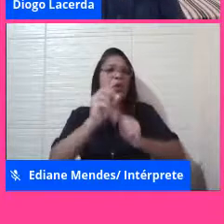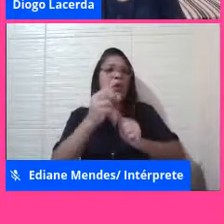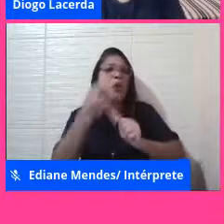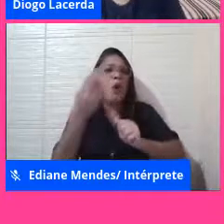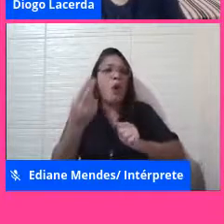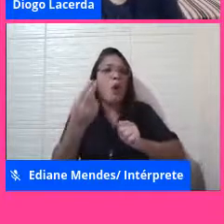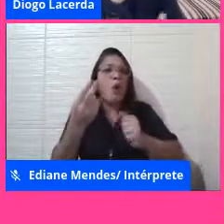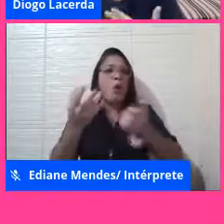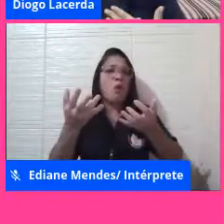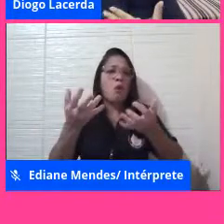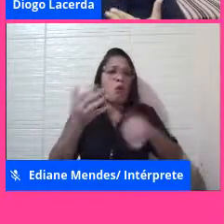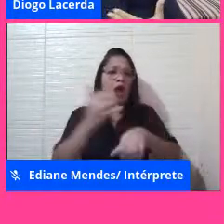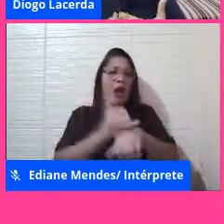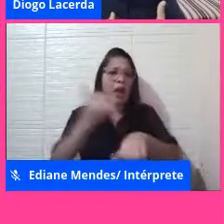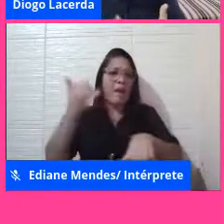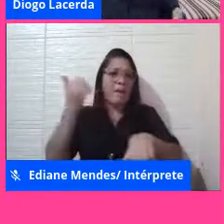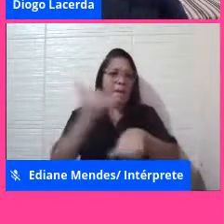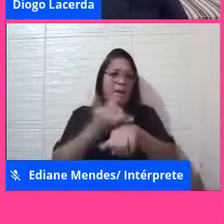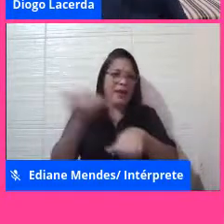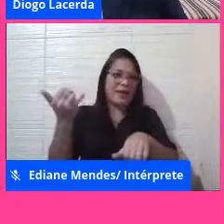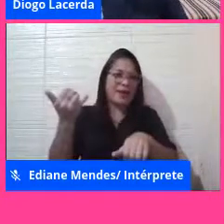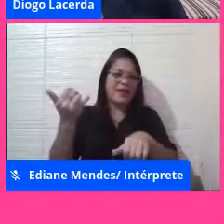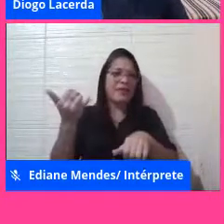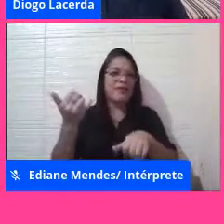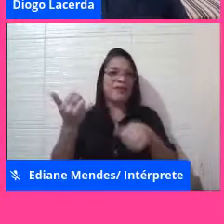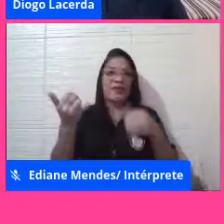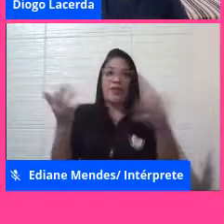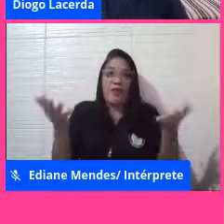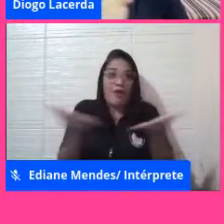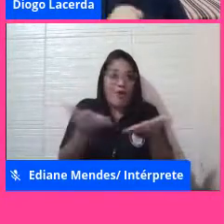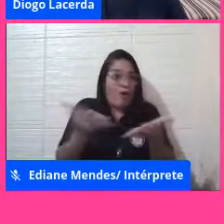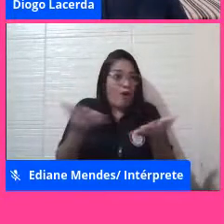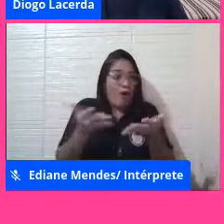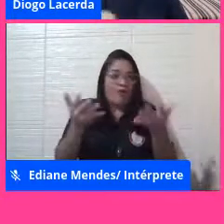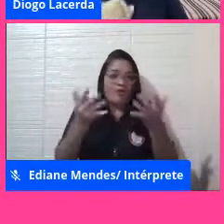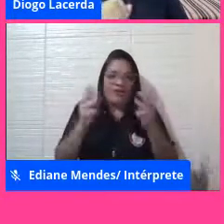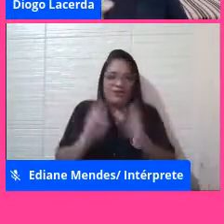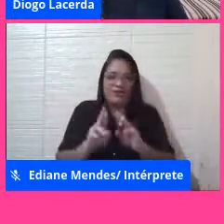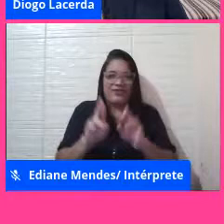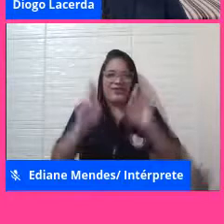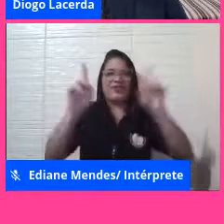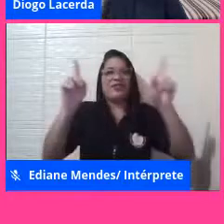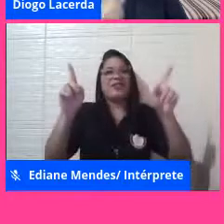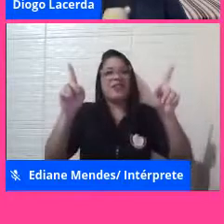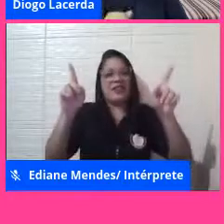Hoje não, tu tem impressão 3D que tu pode criar, sei lá, mecanismos, dessas